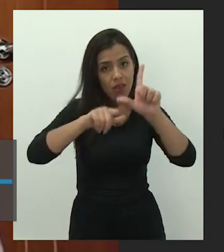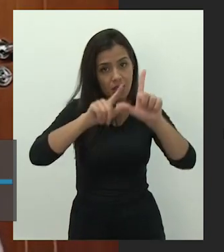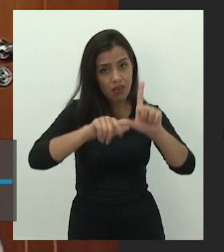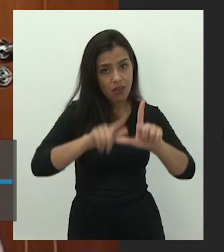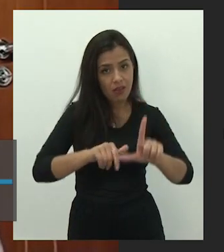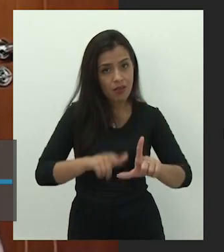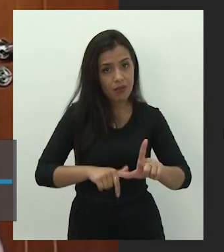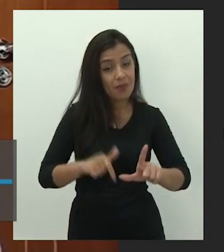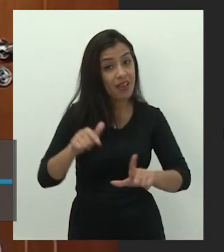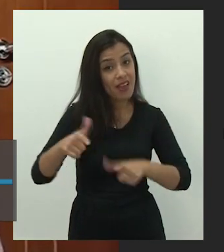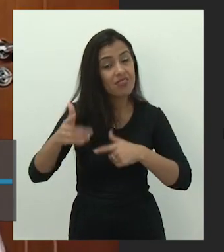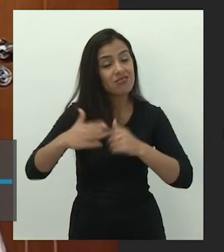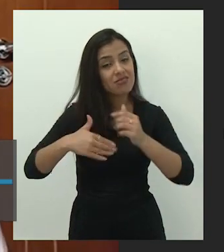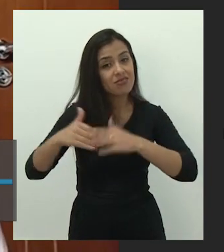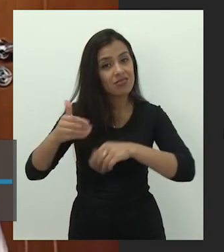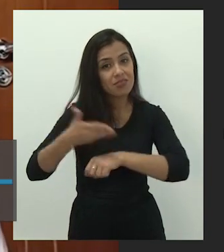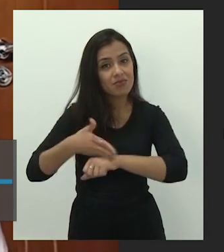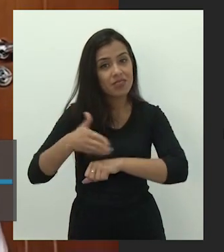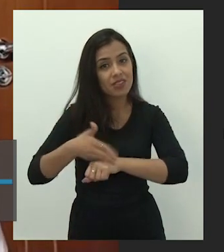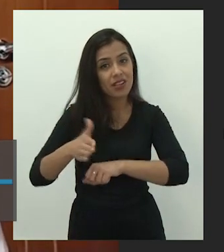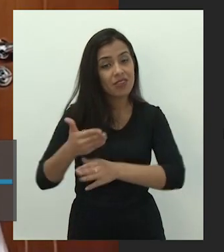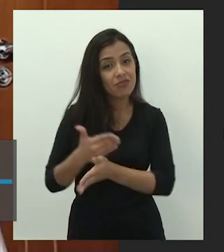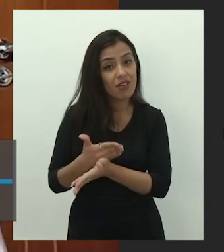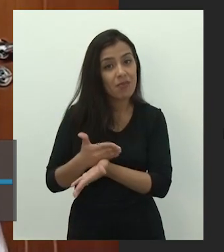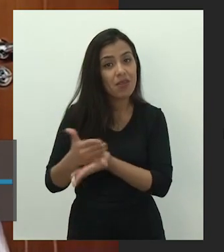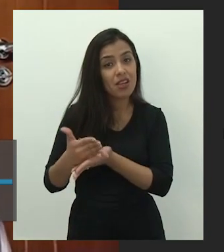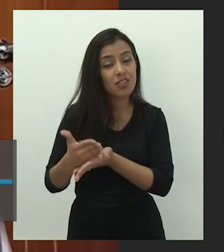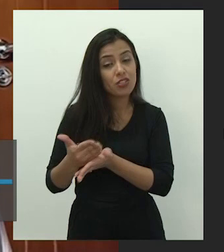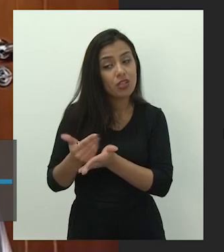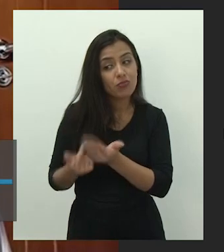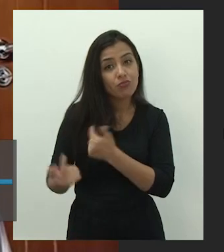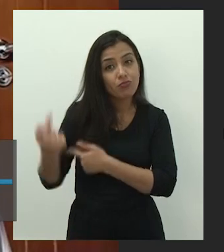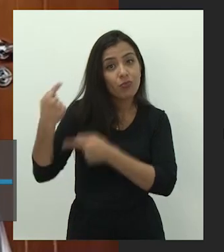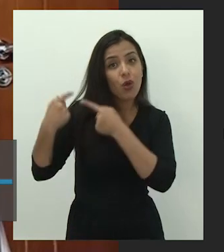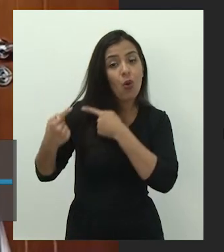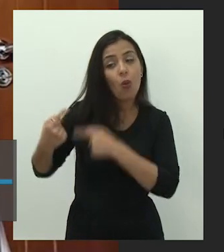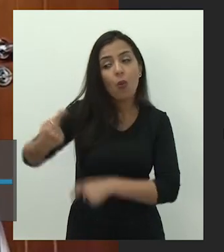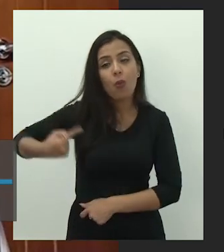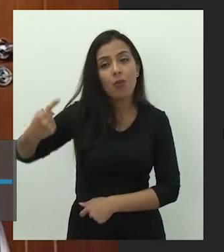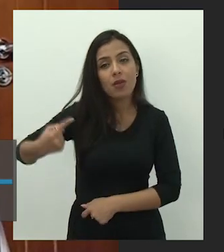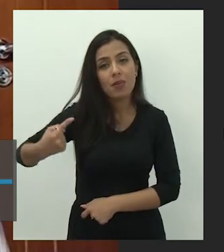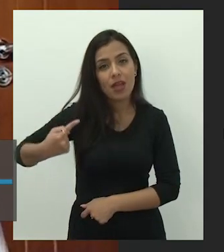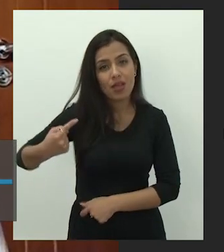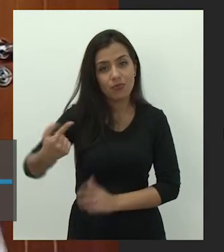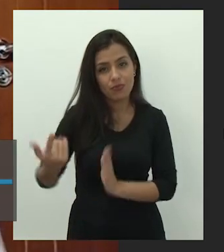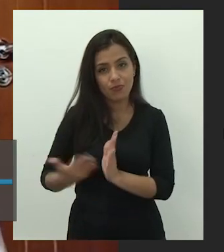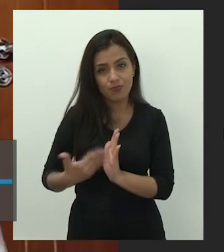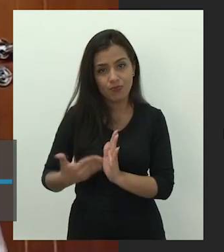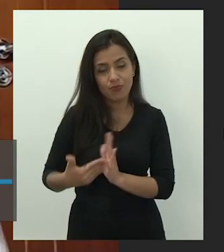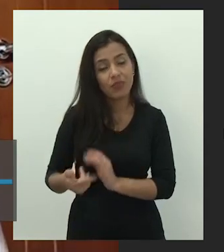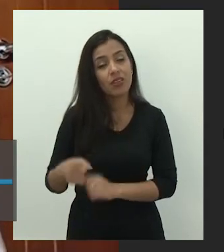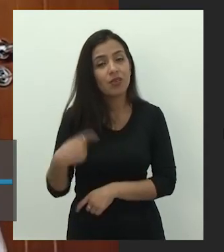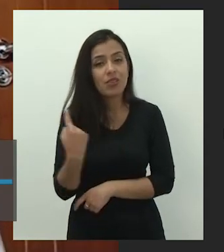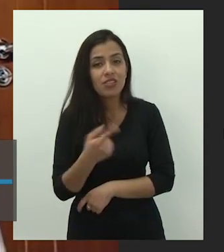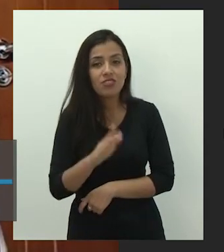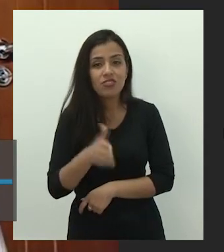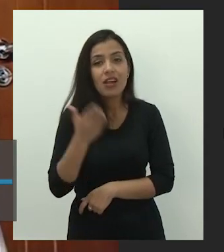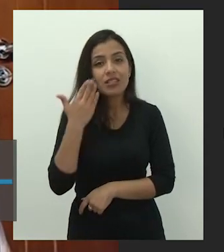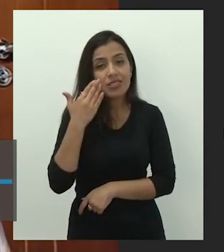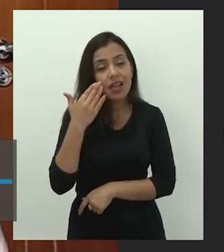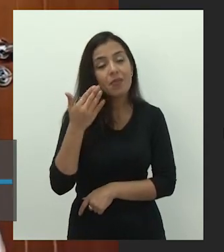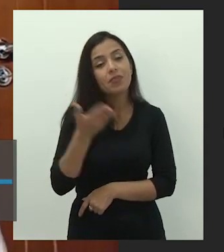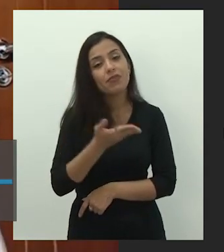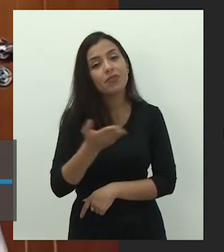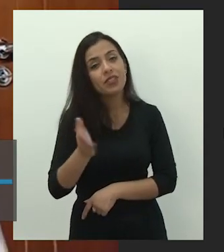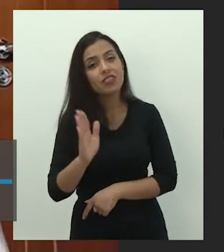desde o primeiro volume, portanto, sabemos que vocês já desenvolvem um trabalho pensando nela.